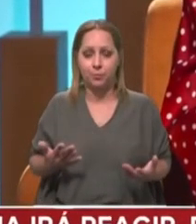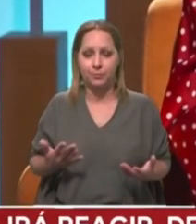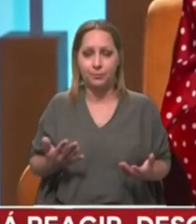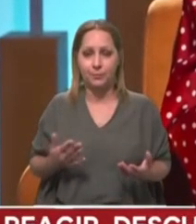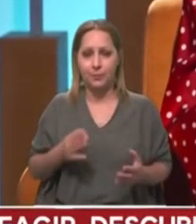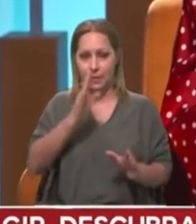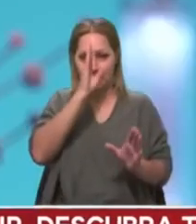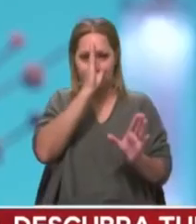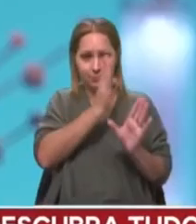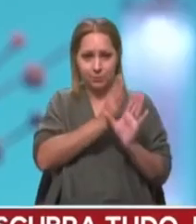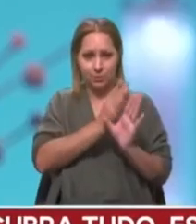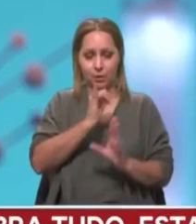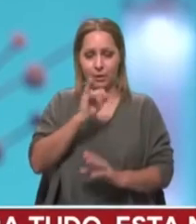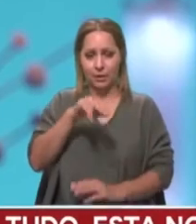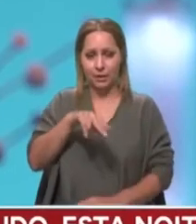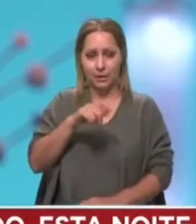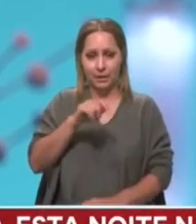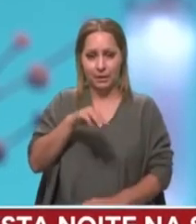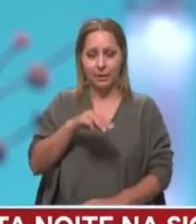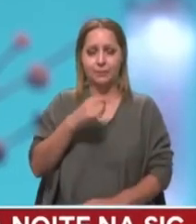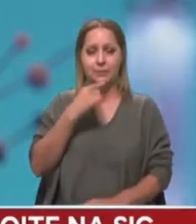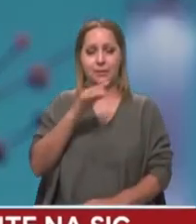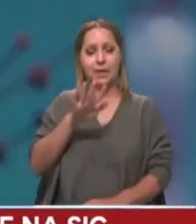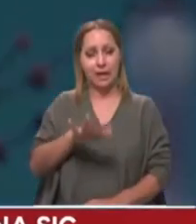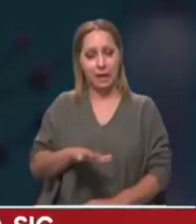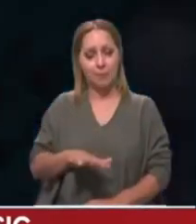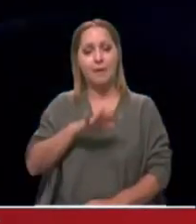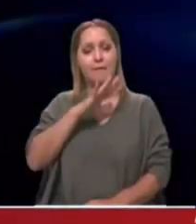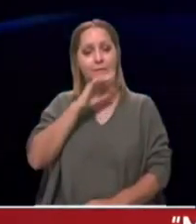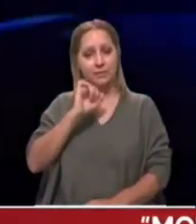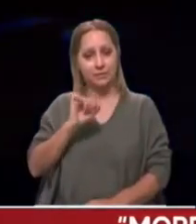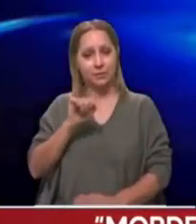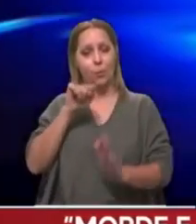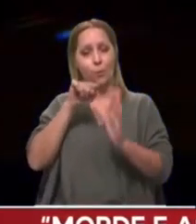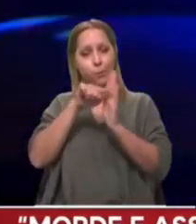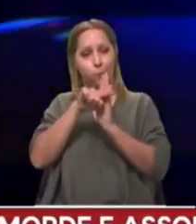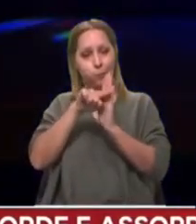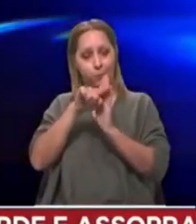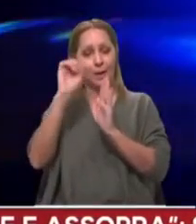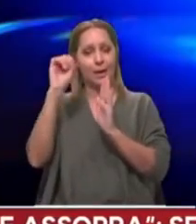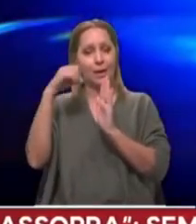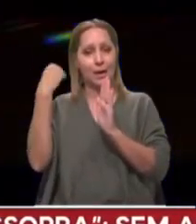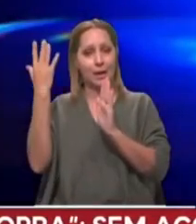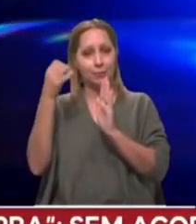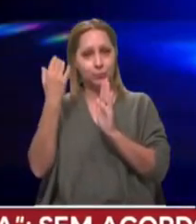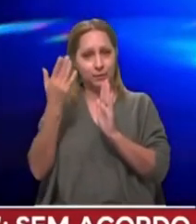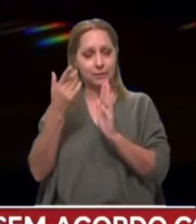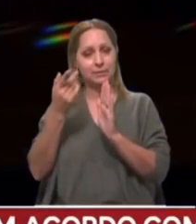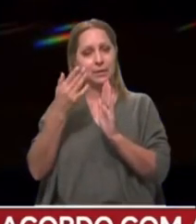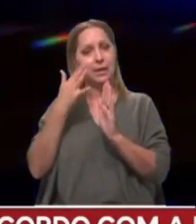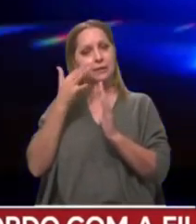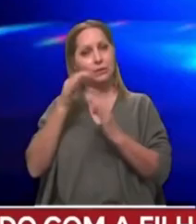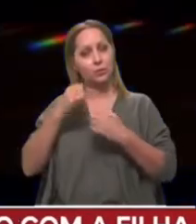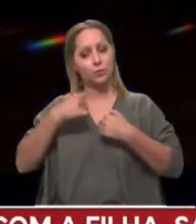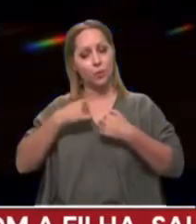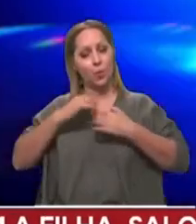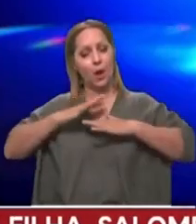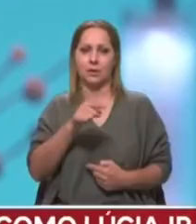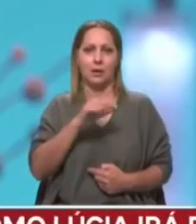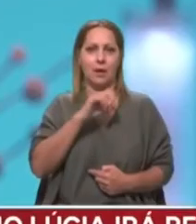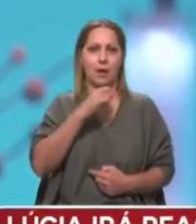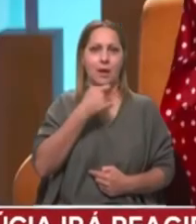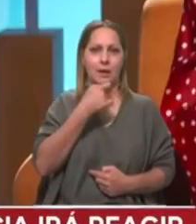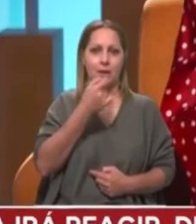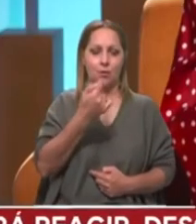Psicóloga do INEM disse: ah, tenha calma, que seu filho está na ambulância, seu filho foi a óbito, mas tenha calma. Tentou me acalmar, né? E eu fui acalmando com o